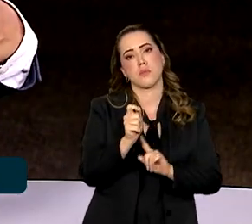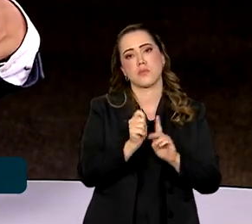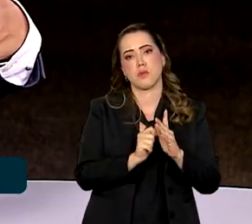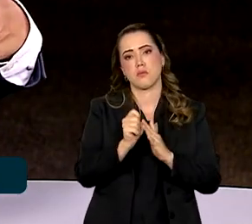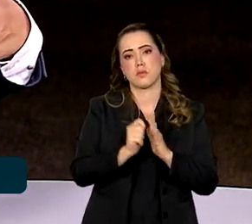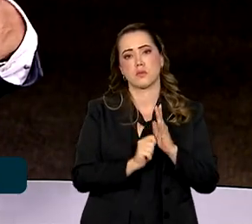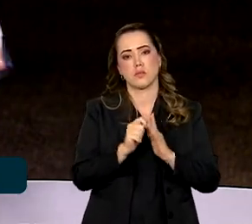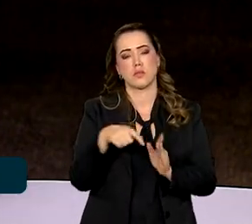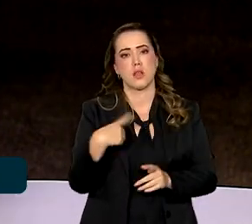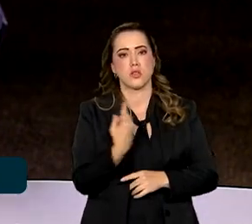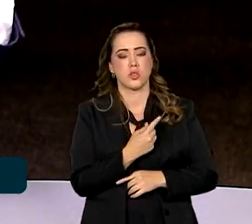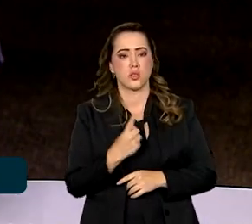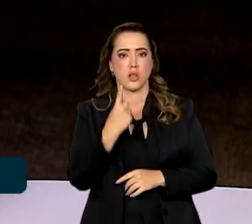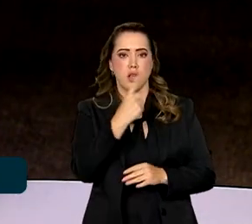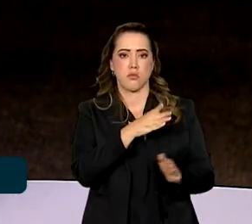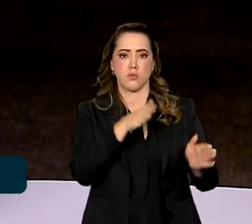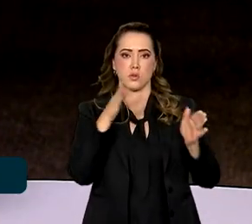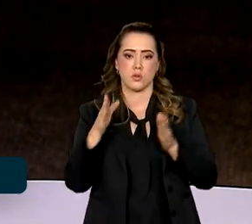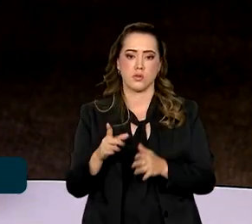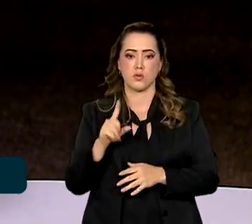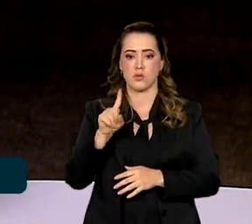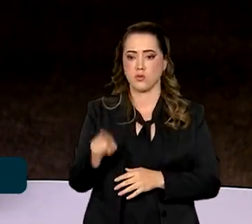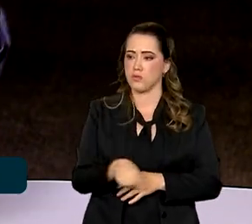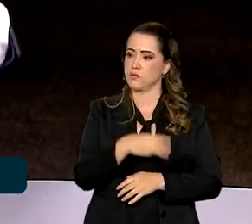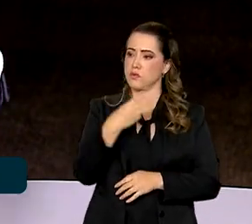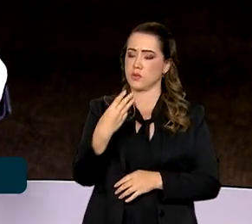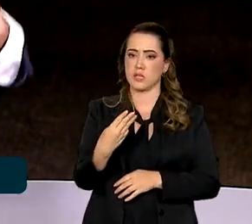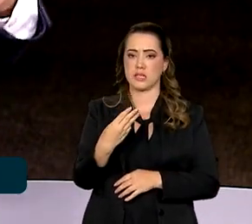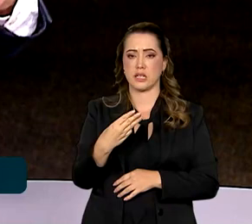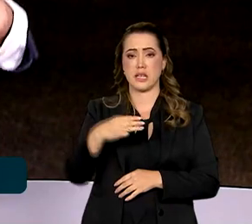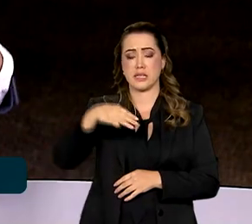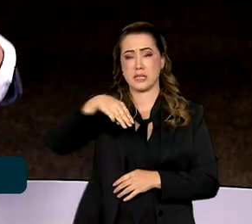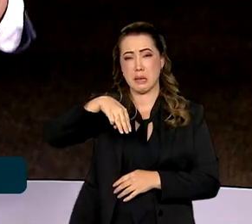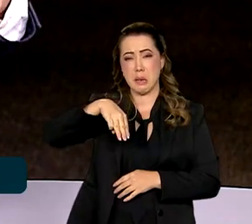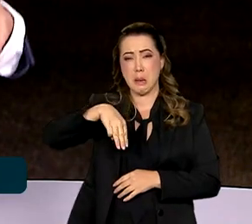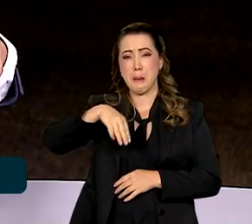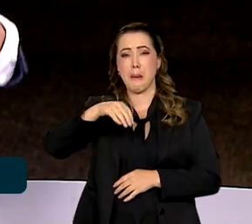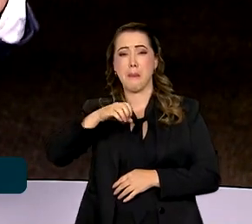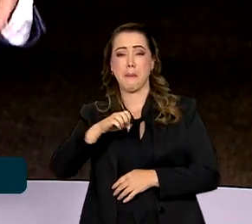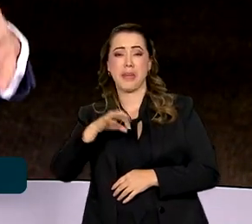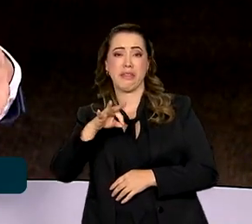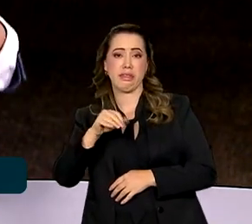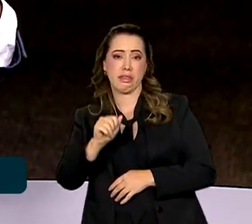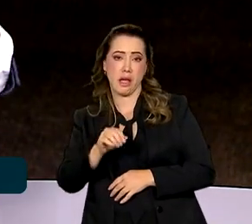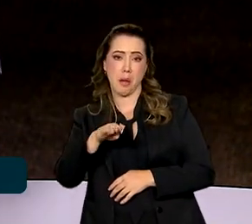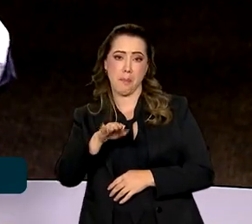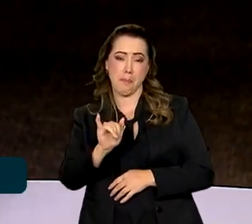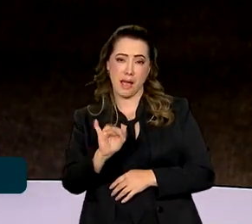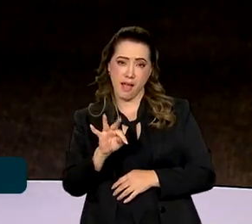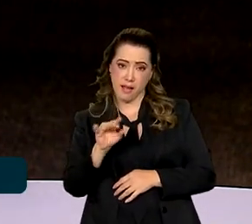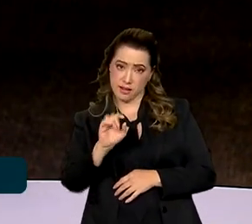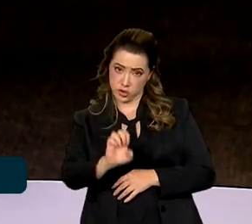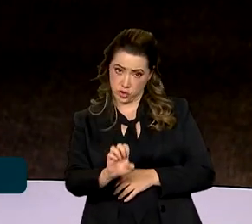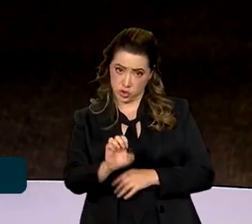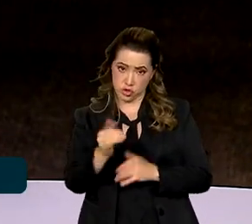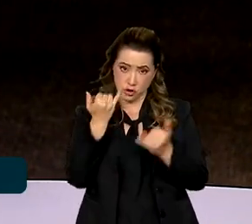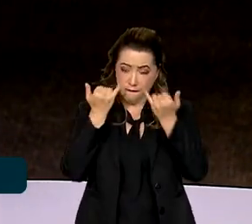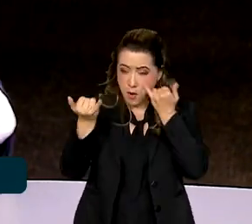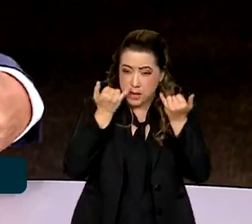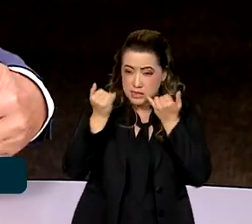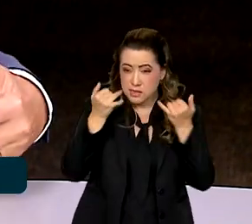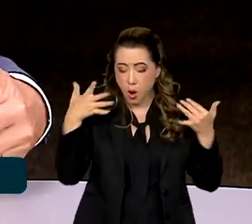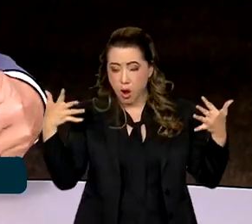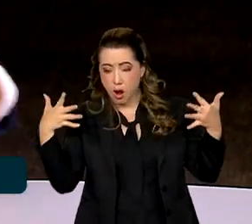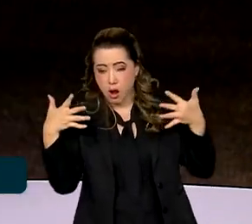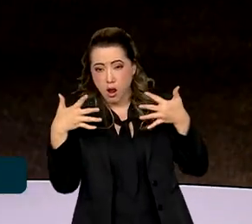temos uma base de dados, são 1,3 petabyte de informações que a gente cruza esses dados, mais